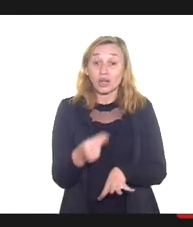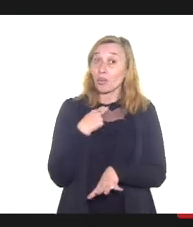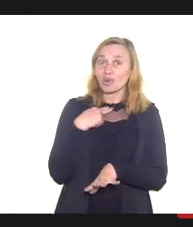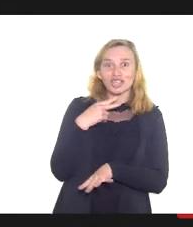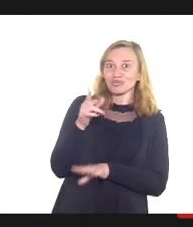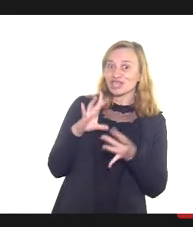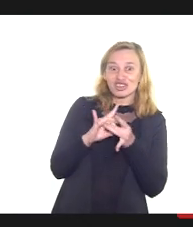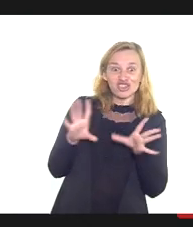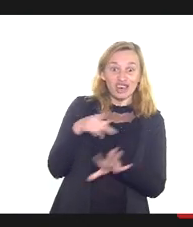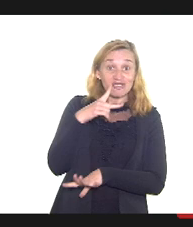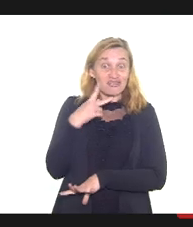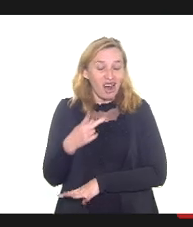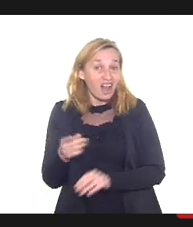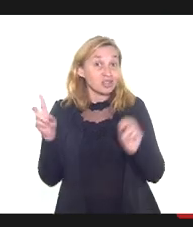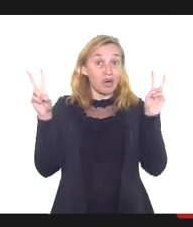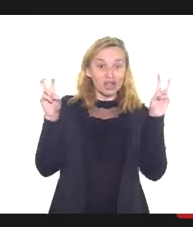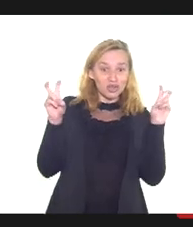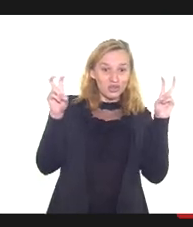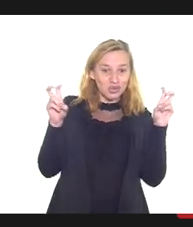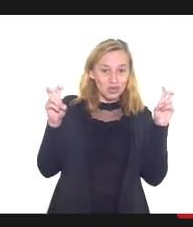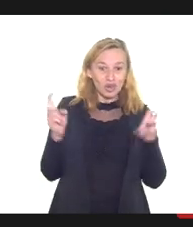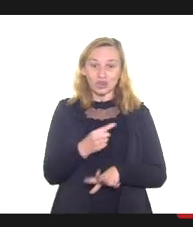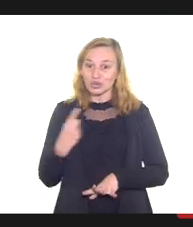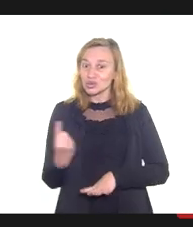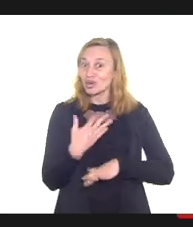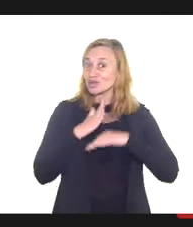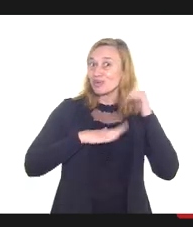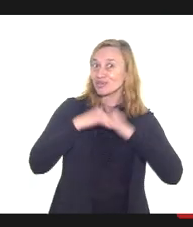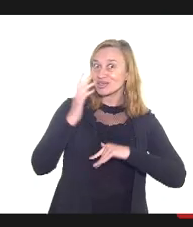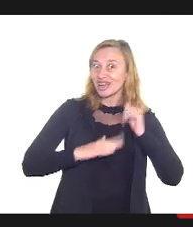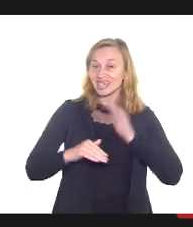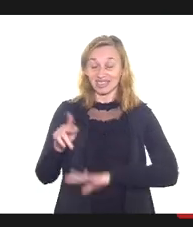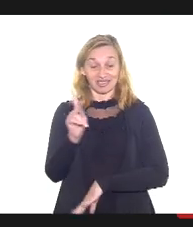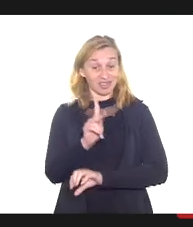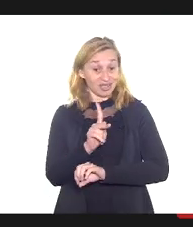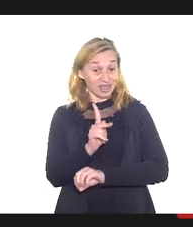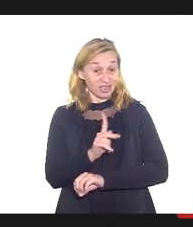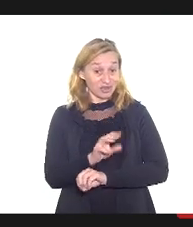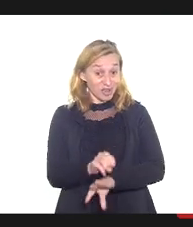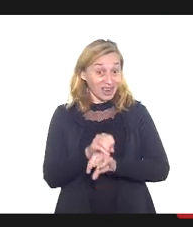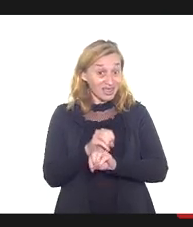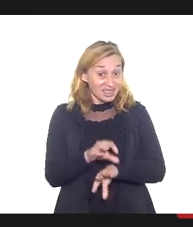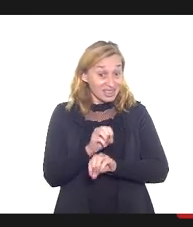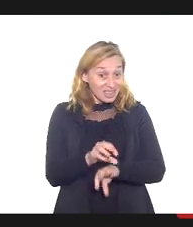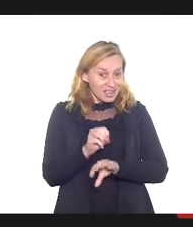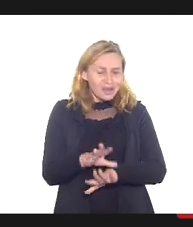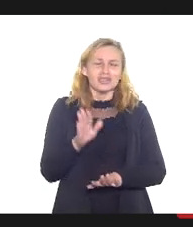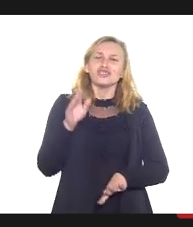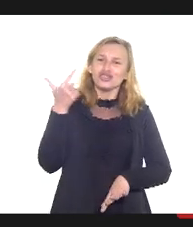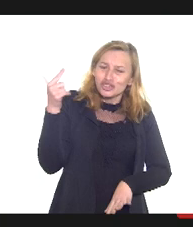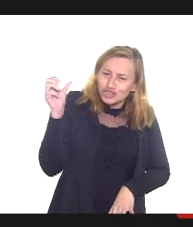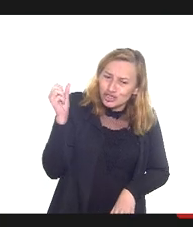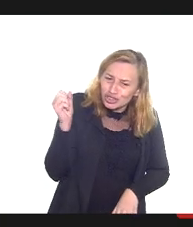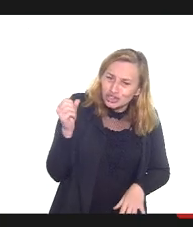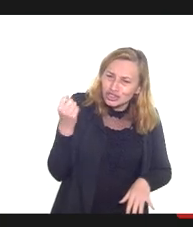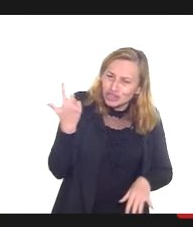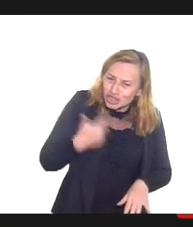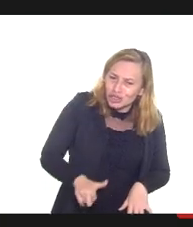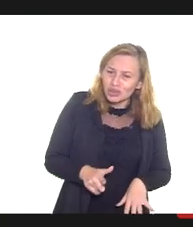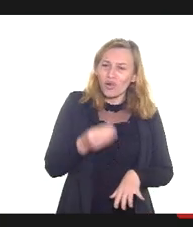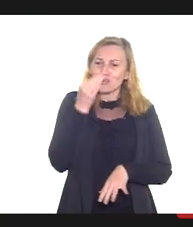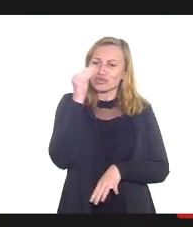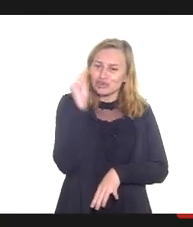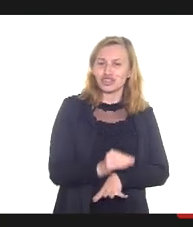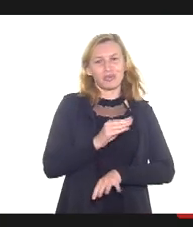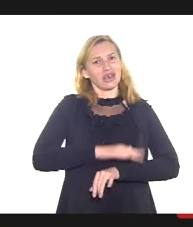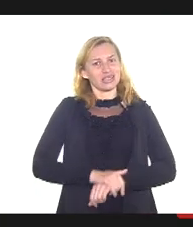de falar sobre a questão dos nossos profissionais da educação, que vão ser, mais uma vez, totalmente